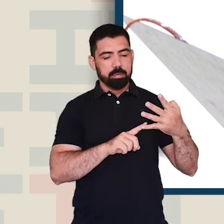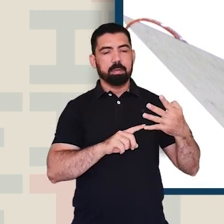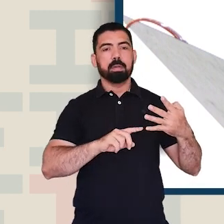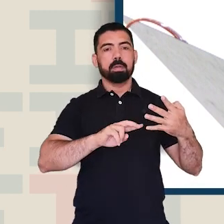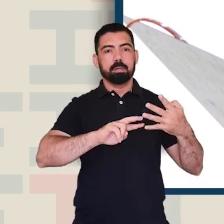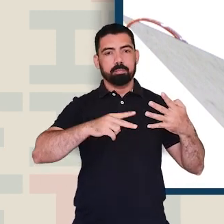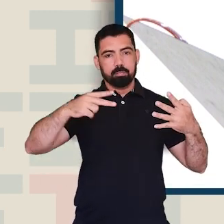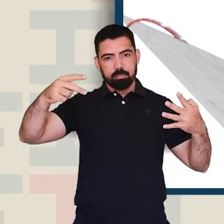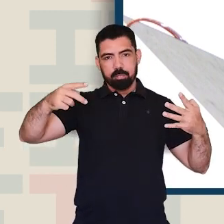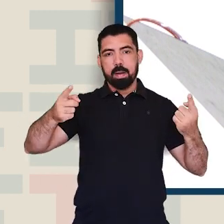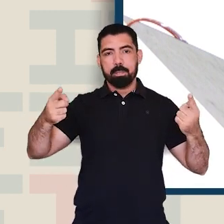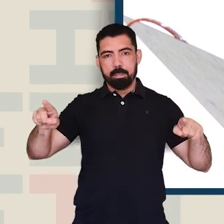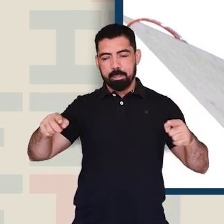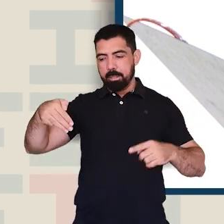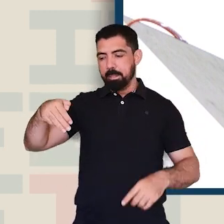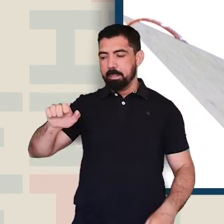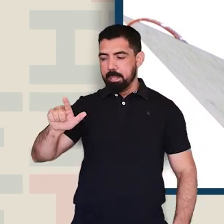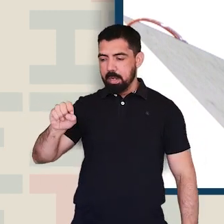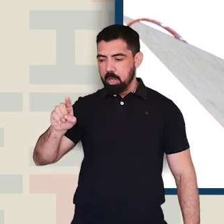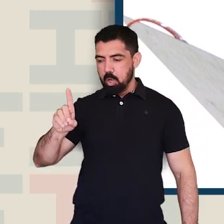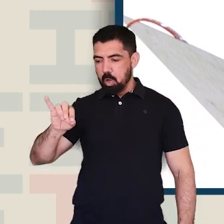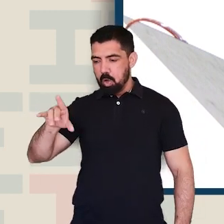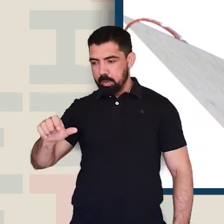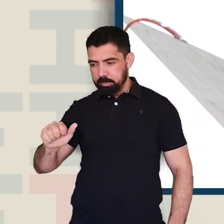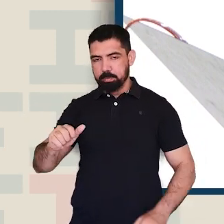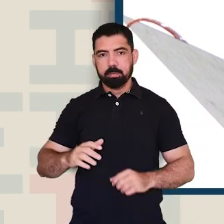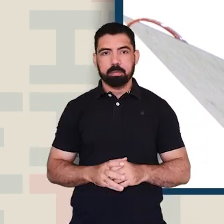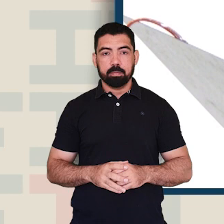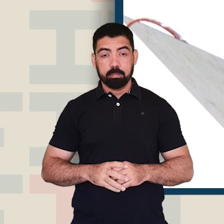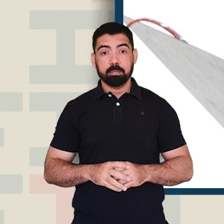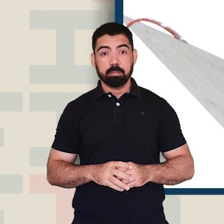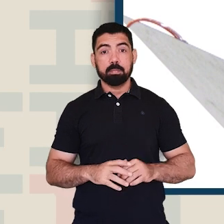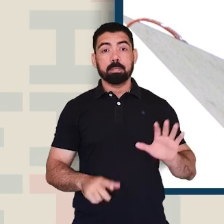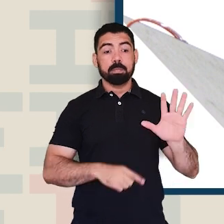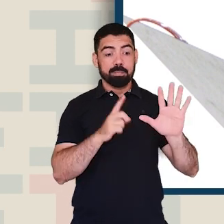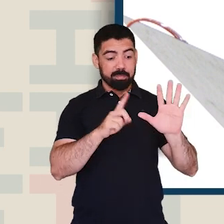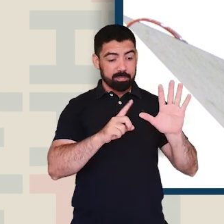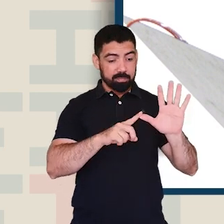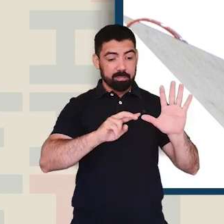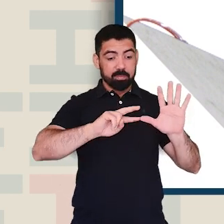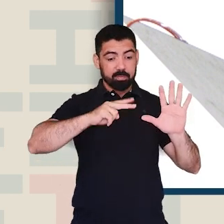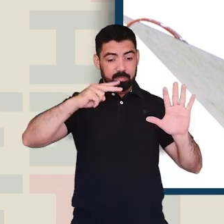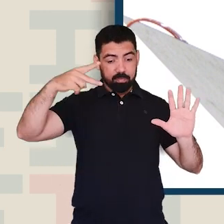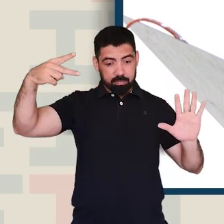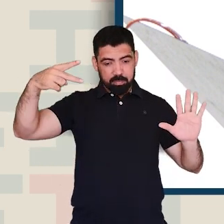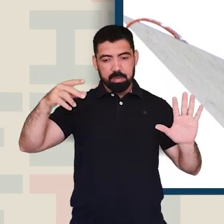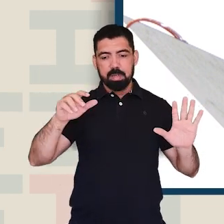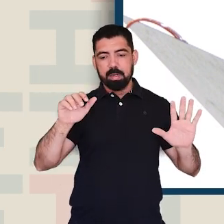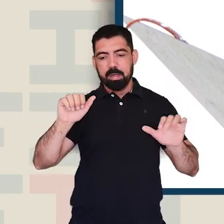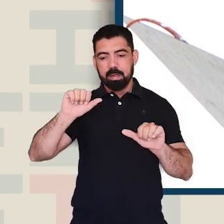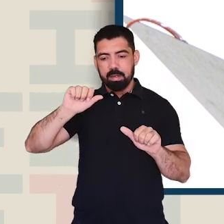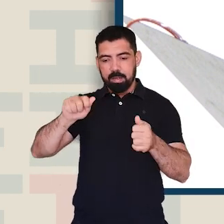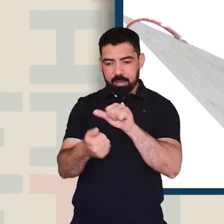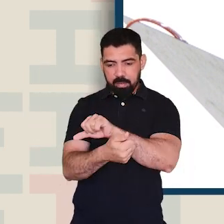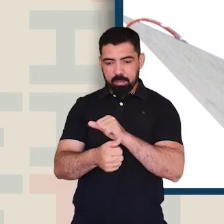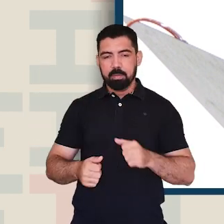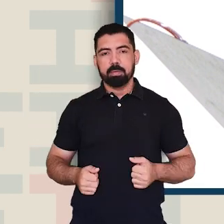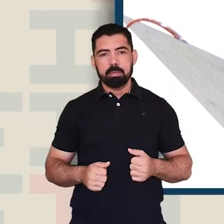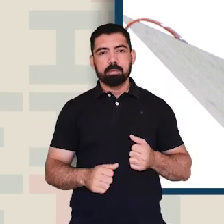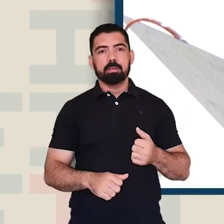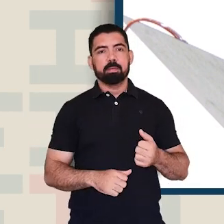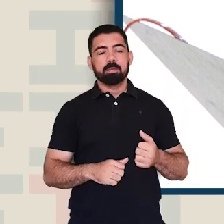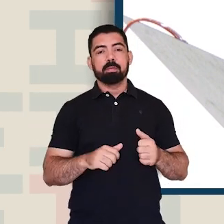melódica, né? Soma mais 7 aí. Você tem a escala alterada, você tem a